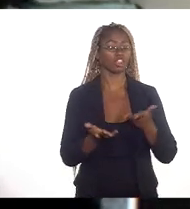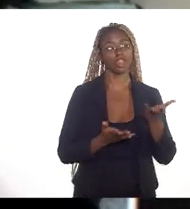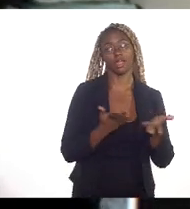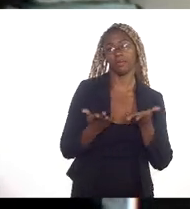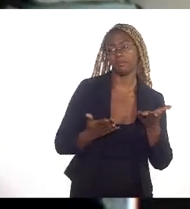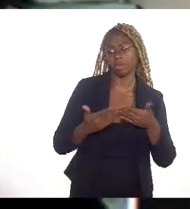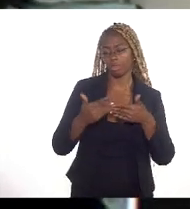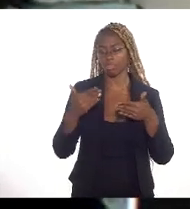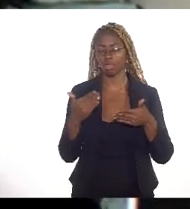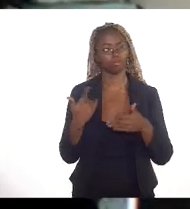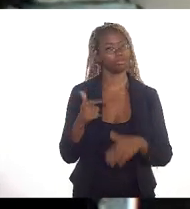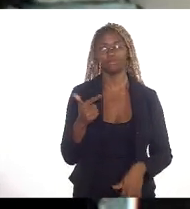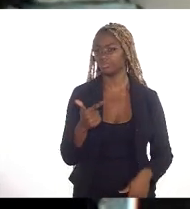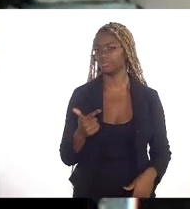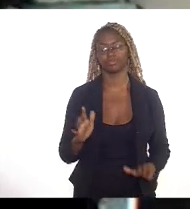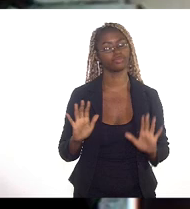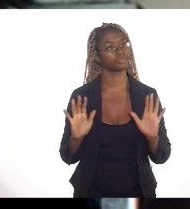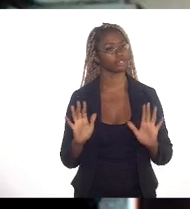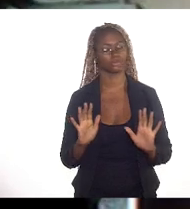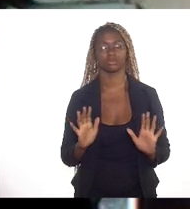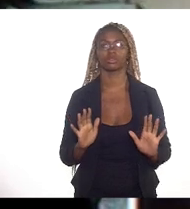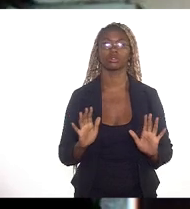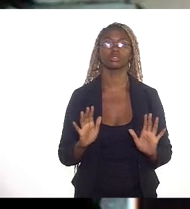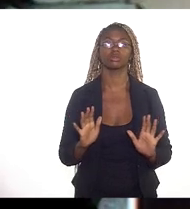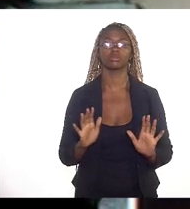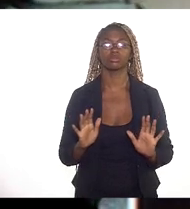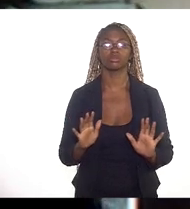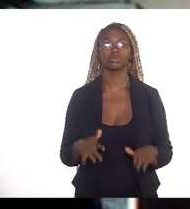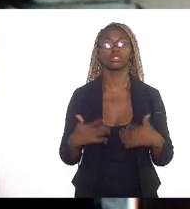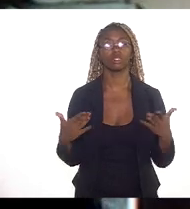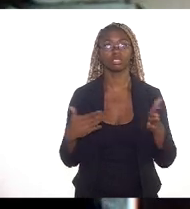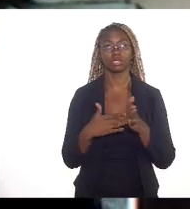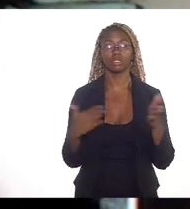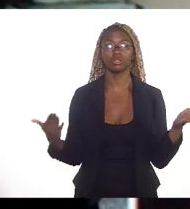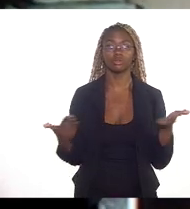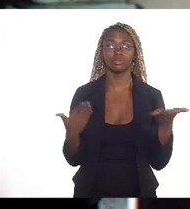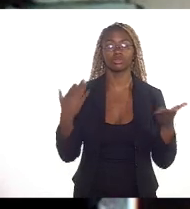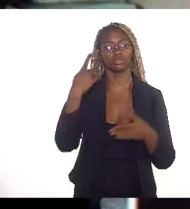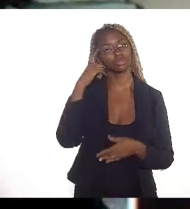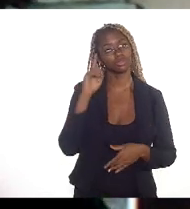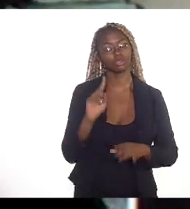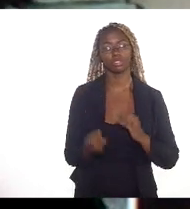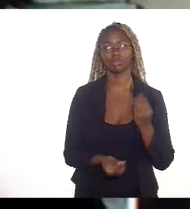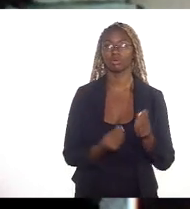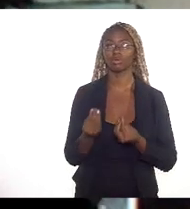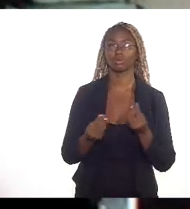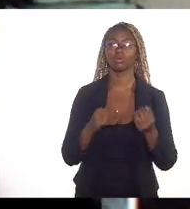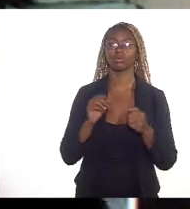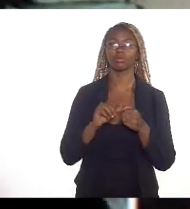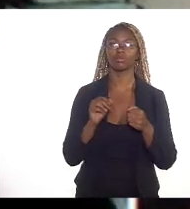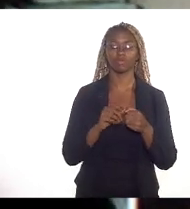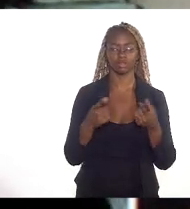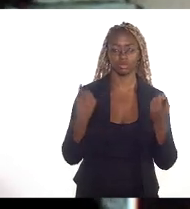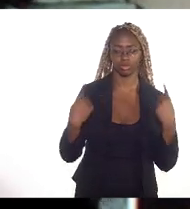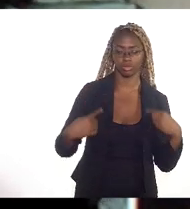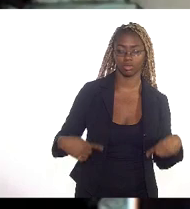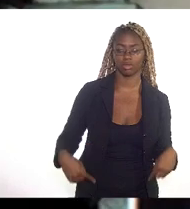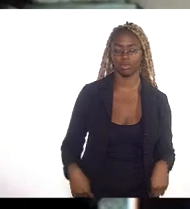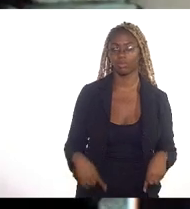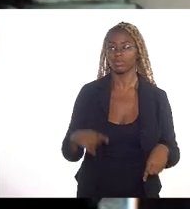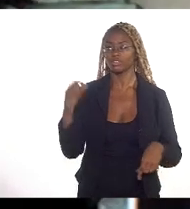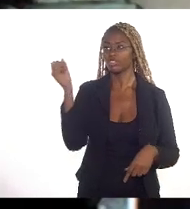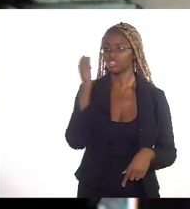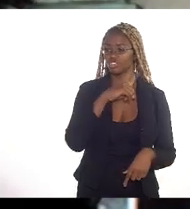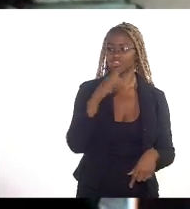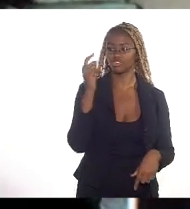precoces, não existem. Até hoje não se sabe exatamente o que que faz com que alguns organismos tenham mais dificuldade